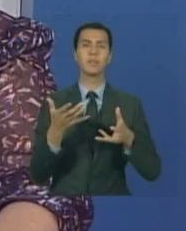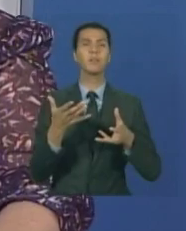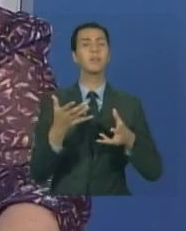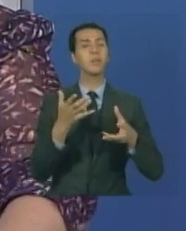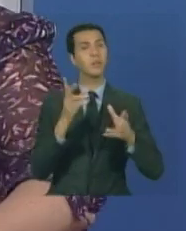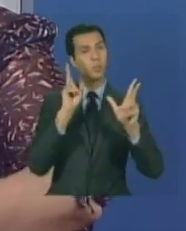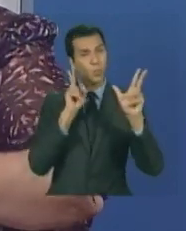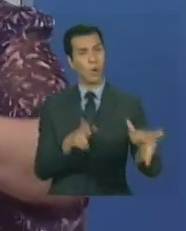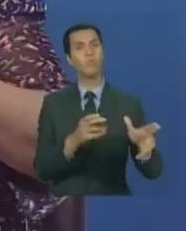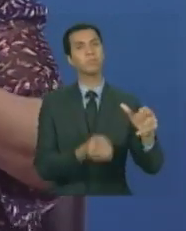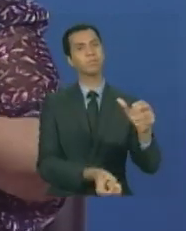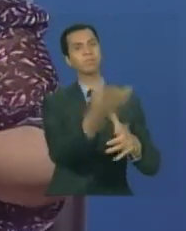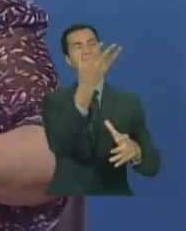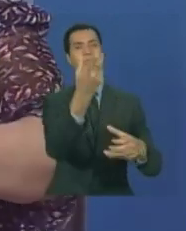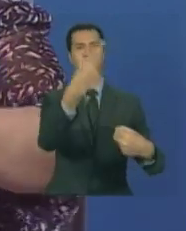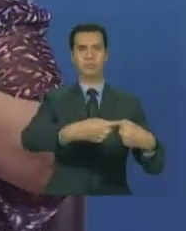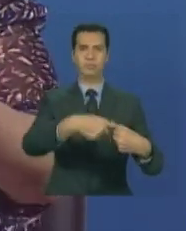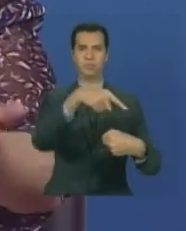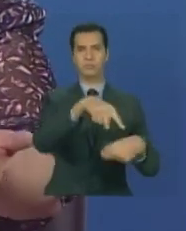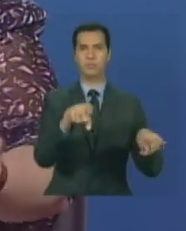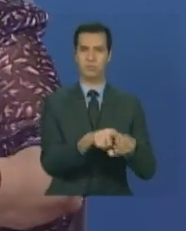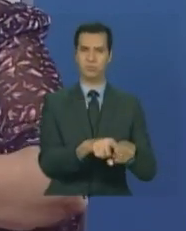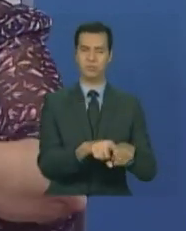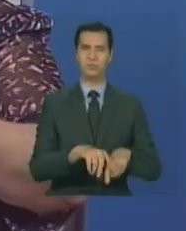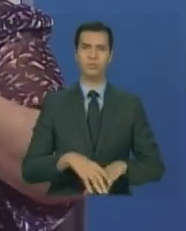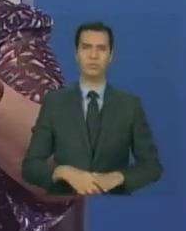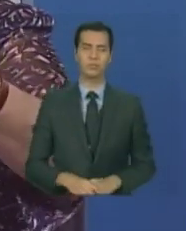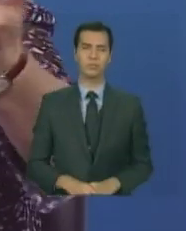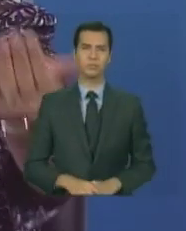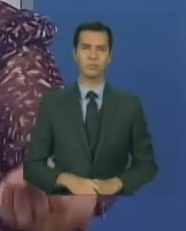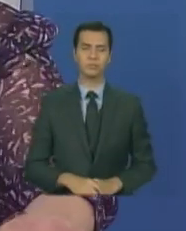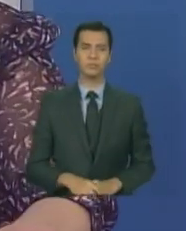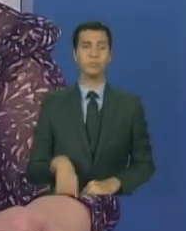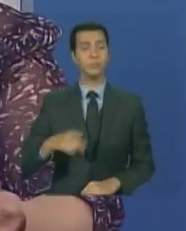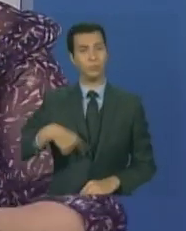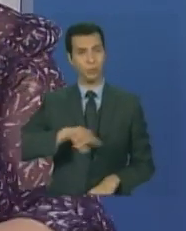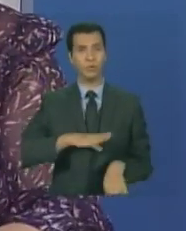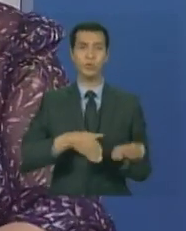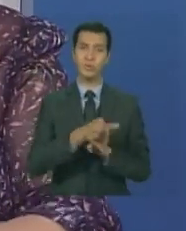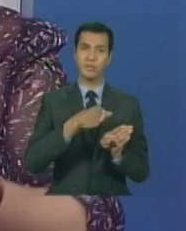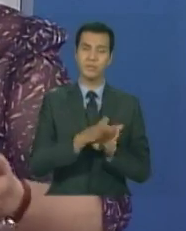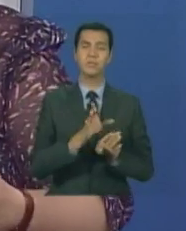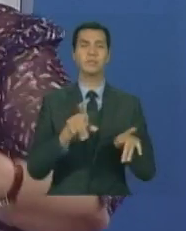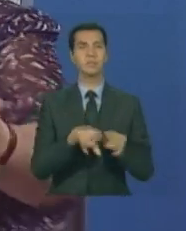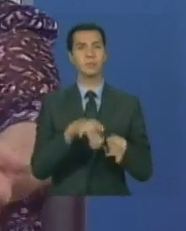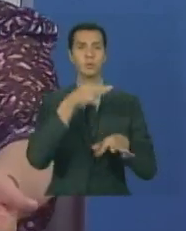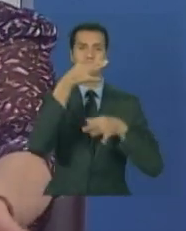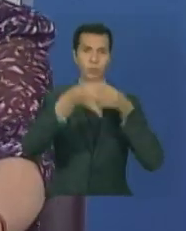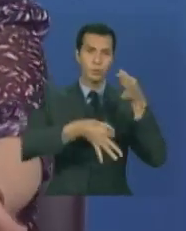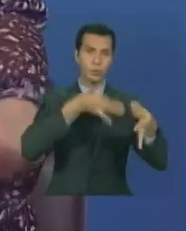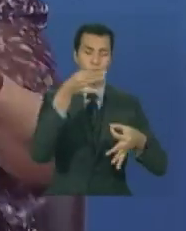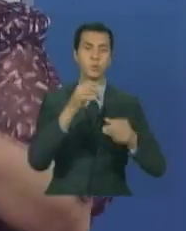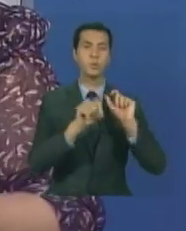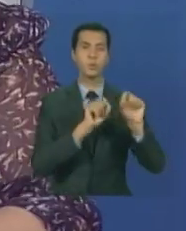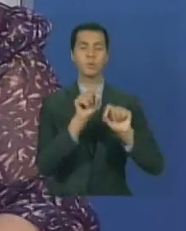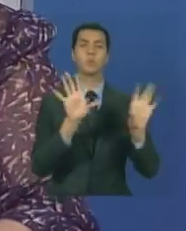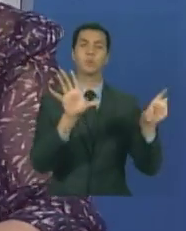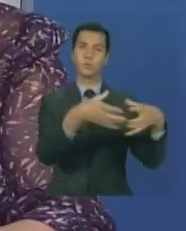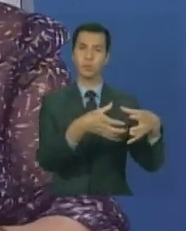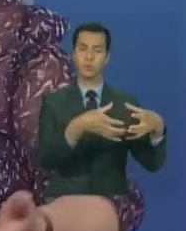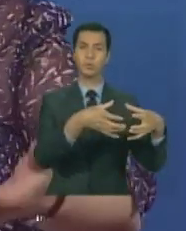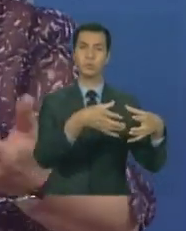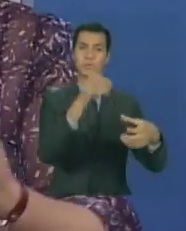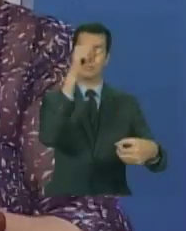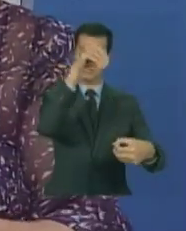Né? E orientamos e sugerimos, né, que a assistência social seja,